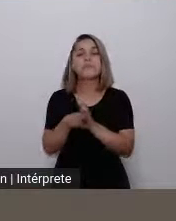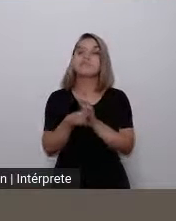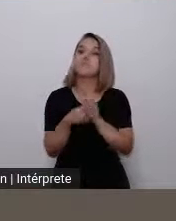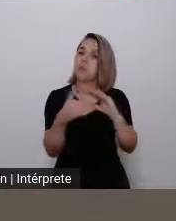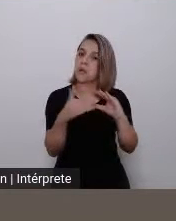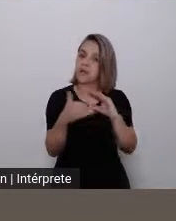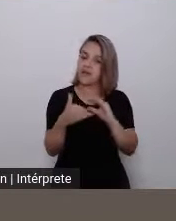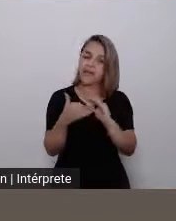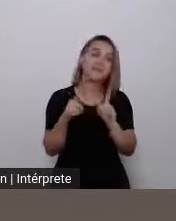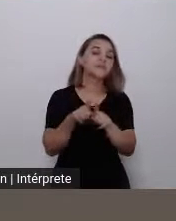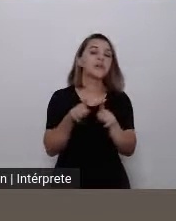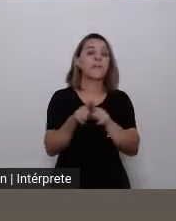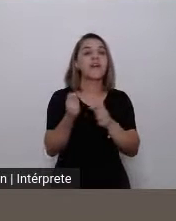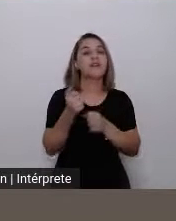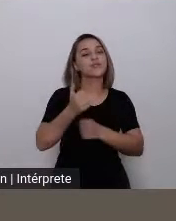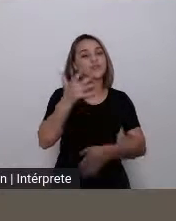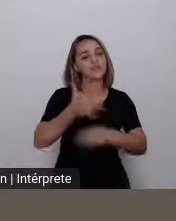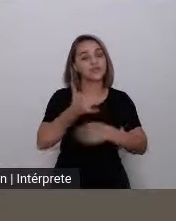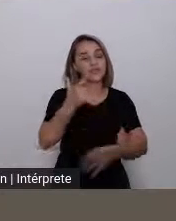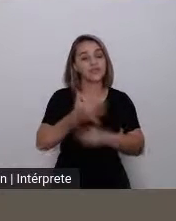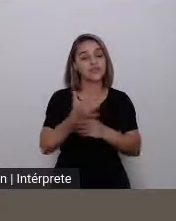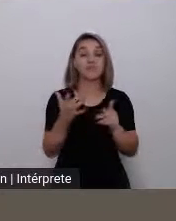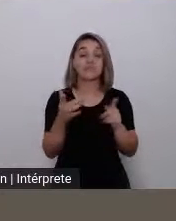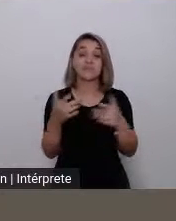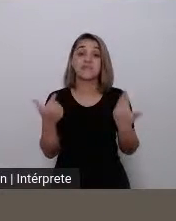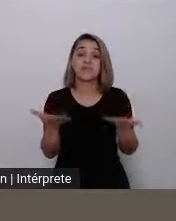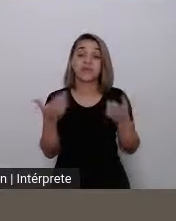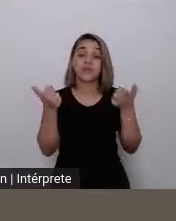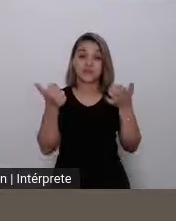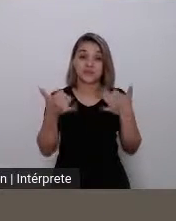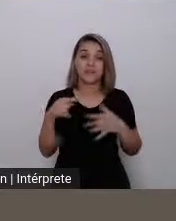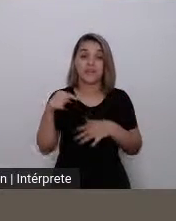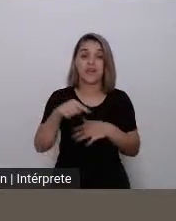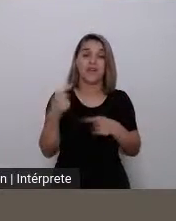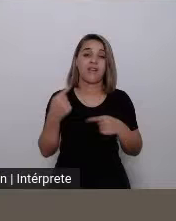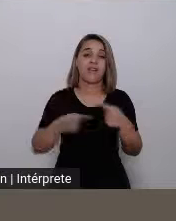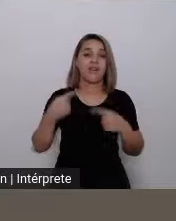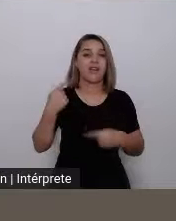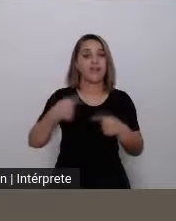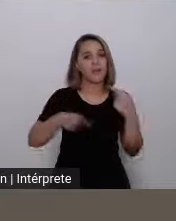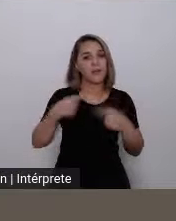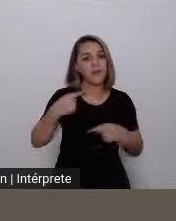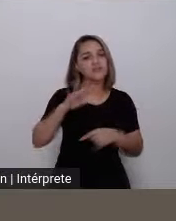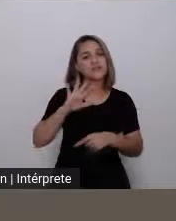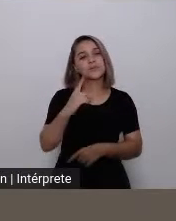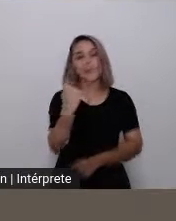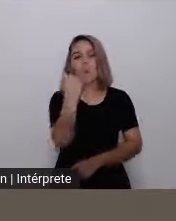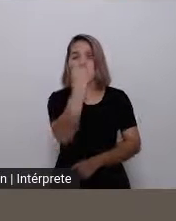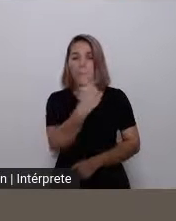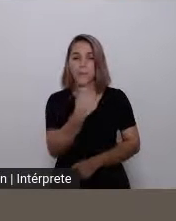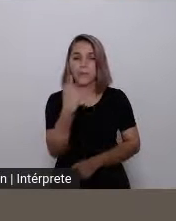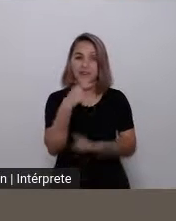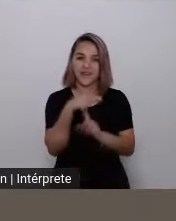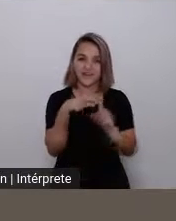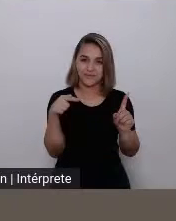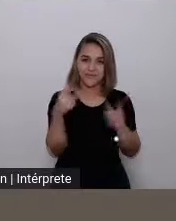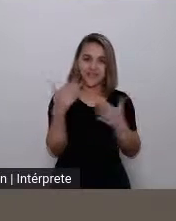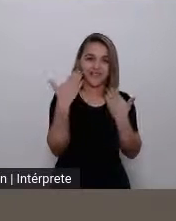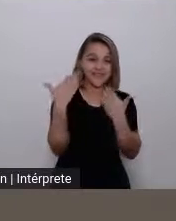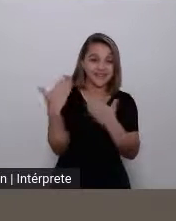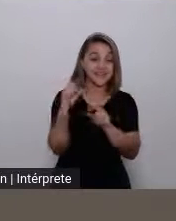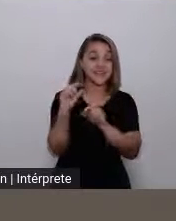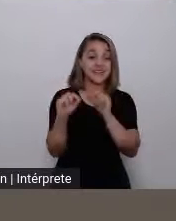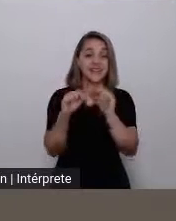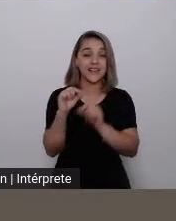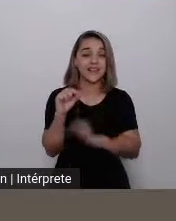né? E, como eu falei, esse debate tem em torno de 1h30. Eu queria agradecer muito também aqui